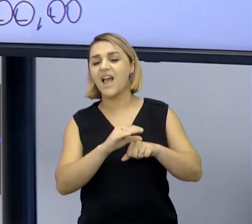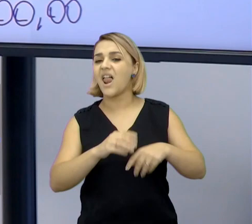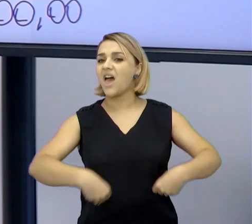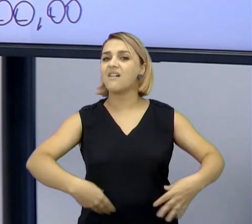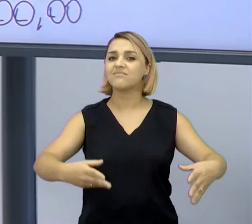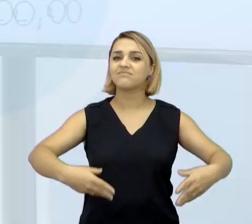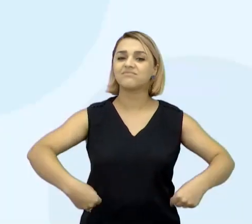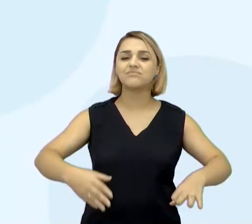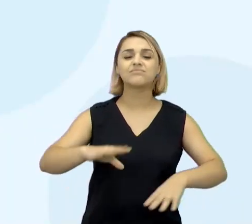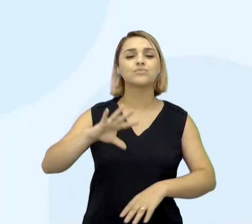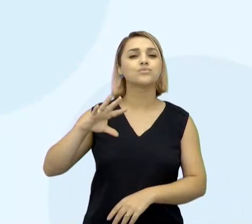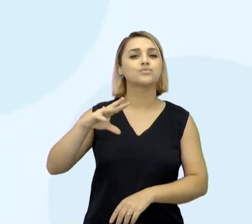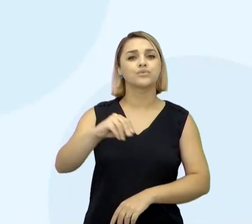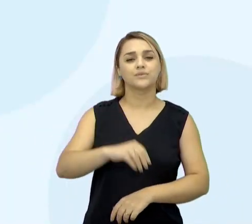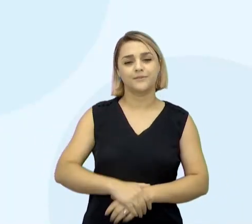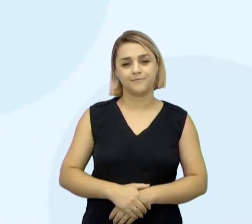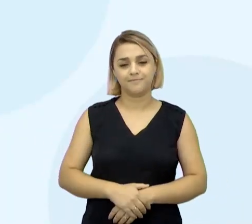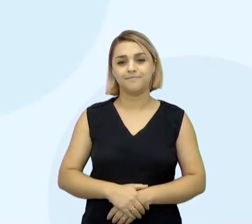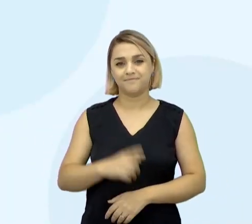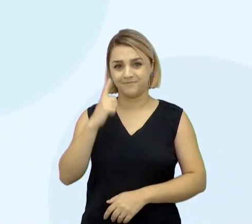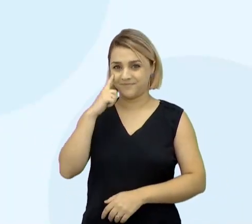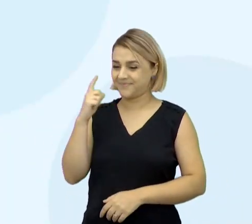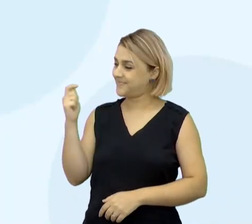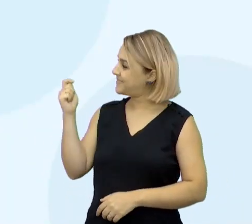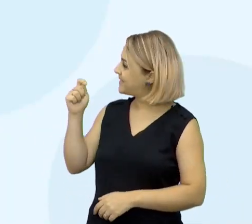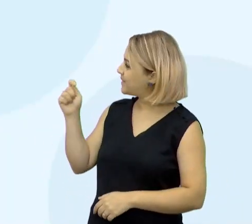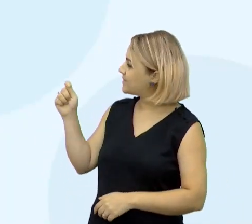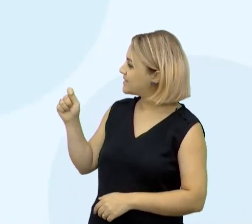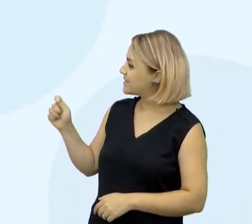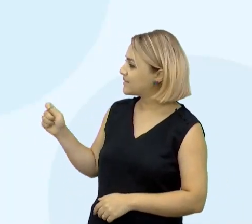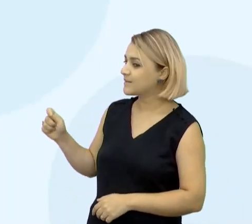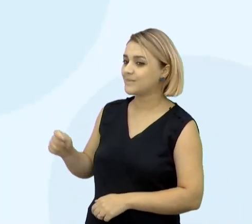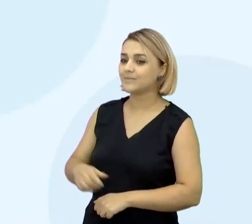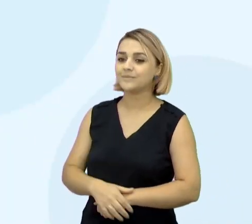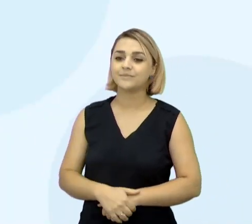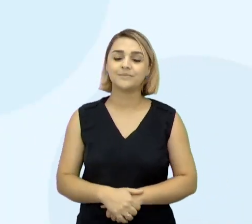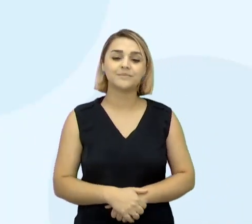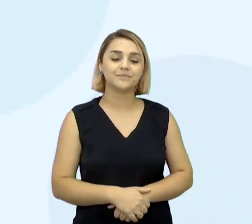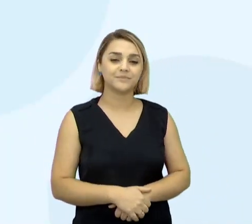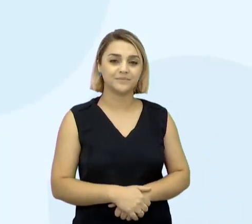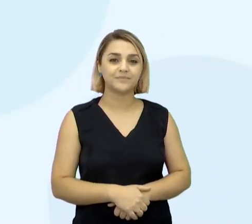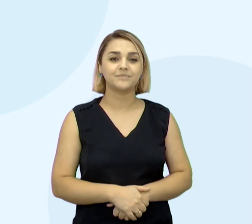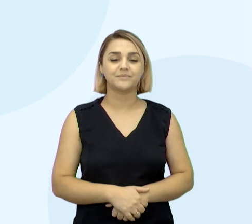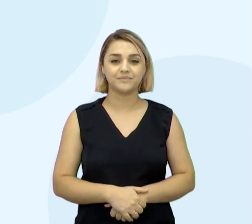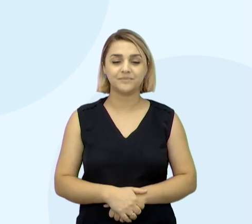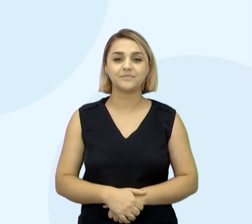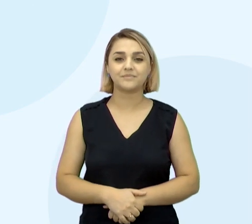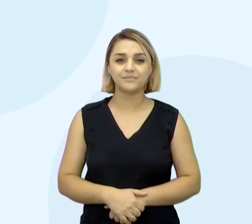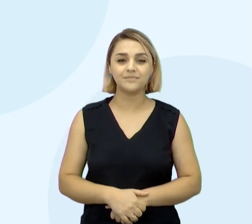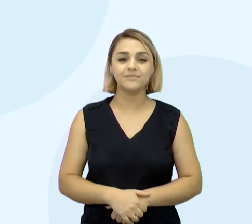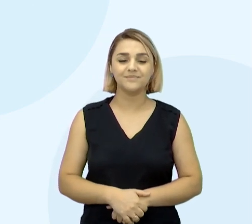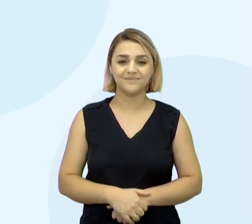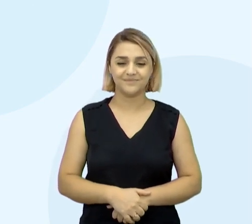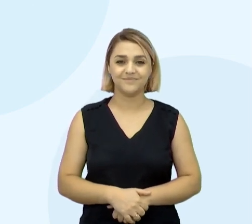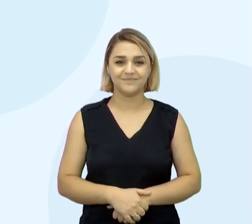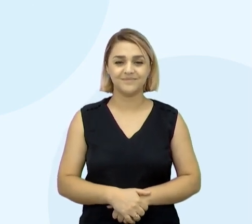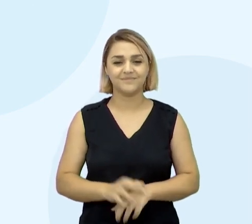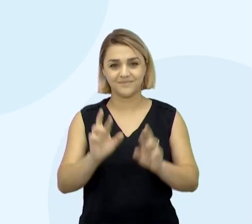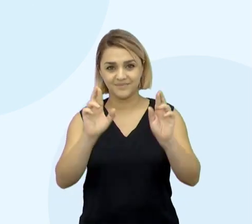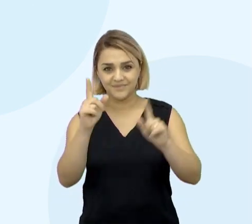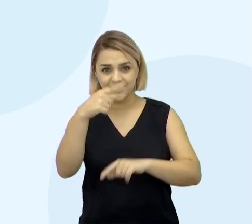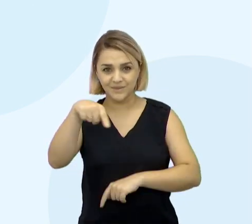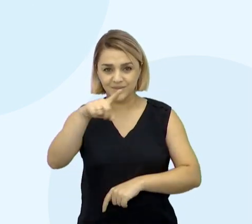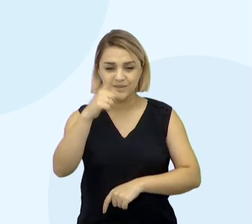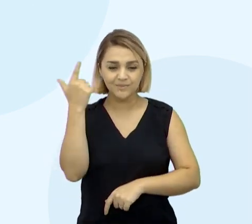ó. A Juliana, espero que todo mundo acompanhou, aí se eu for rápido, depois vocês